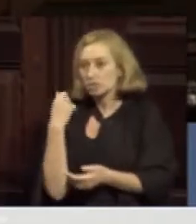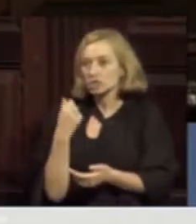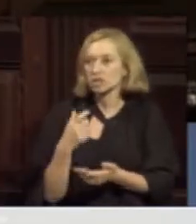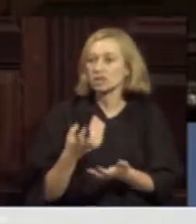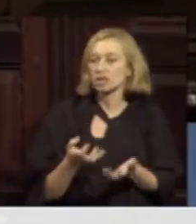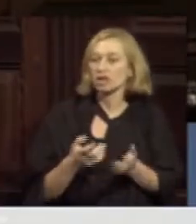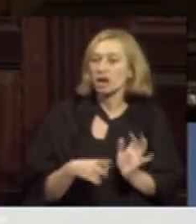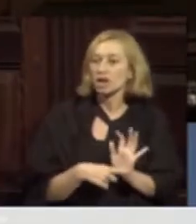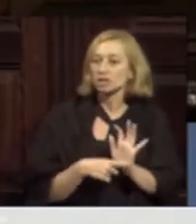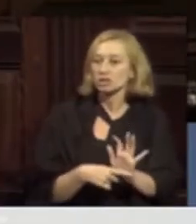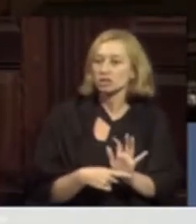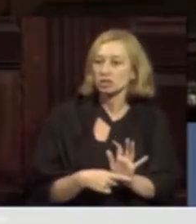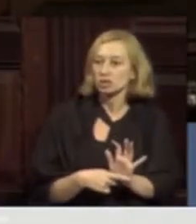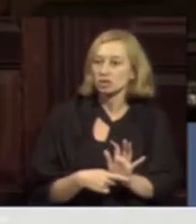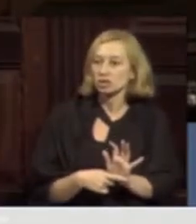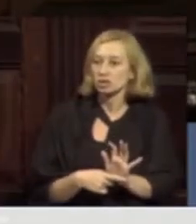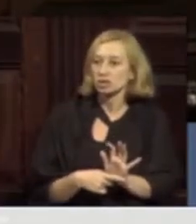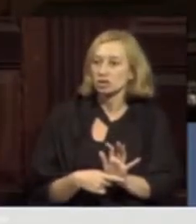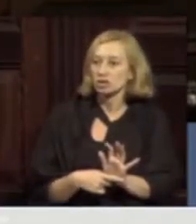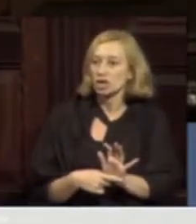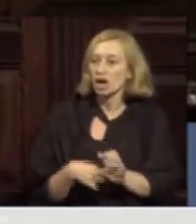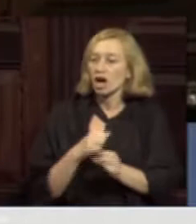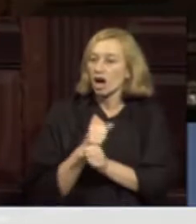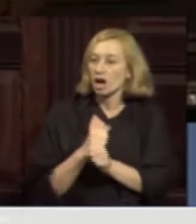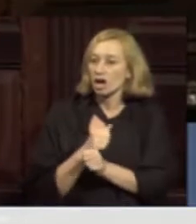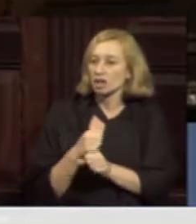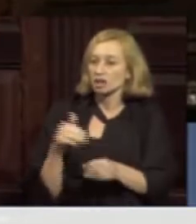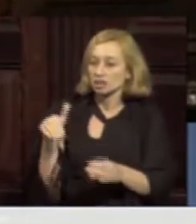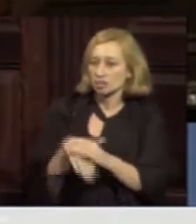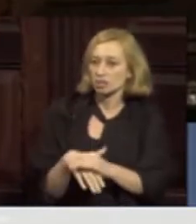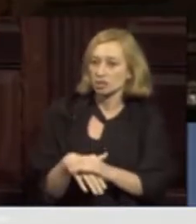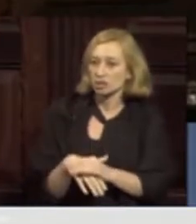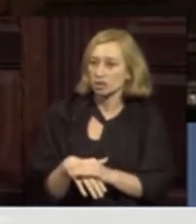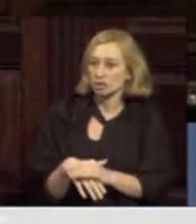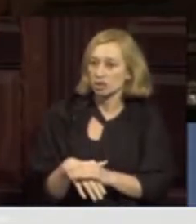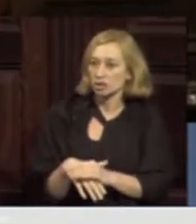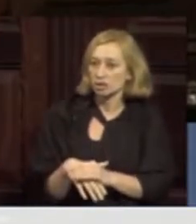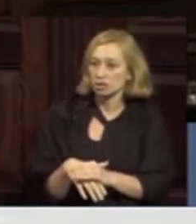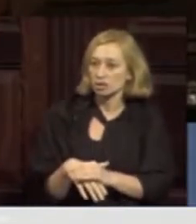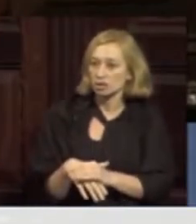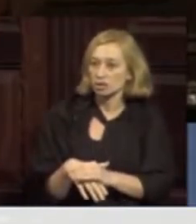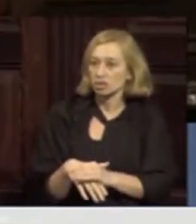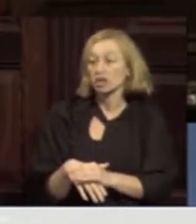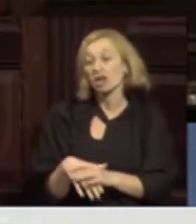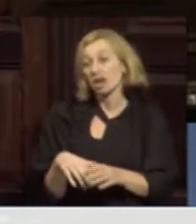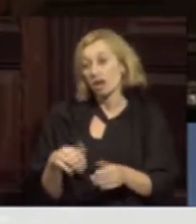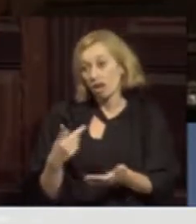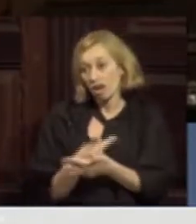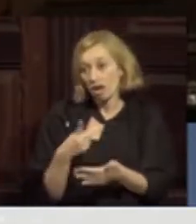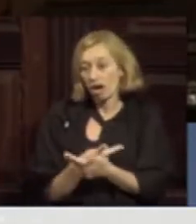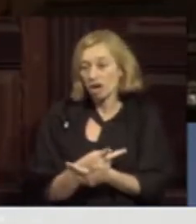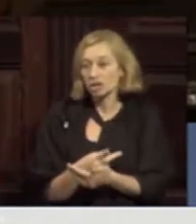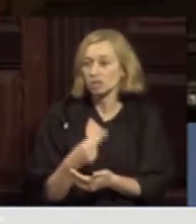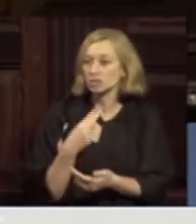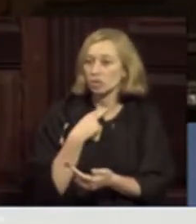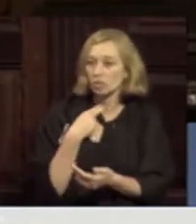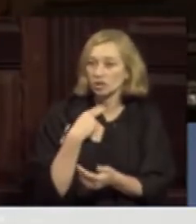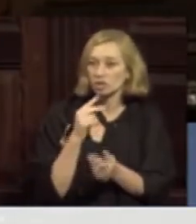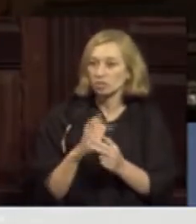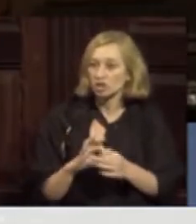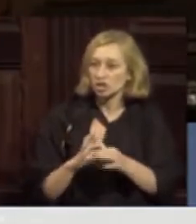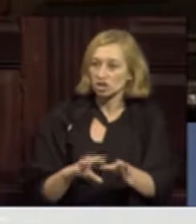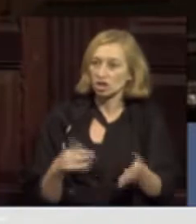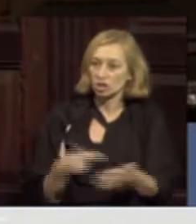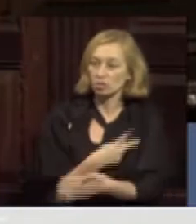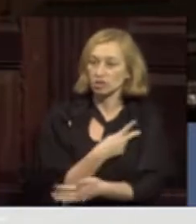daqui a 10 anos. Em ano de eleição, vir com esse papo me soa muito mal. E nós não permitiremos que isso